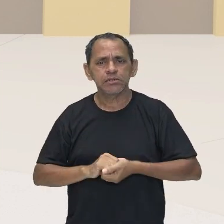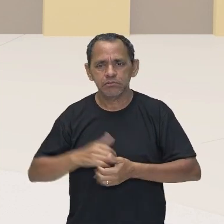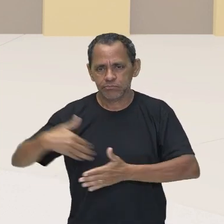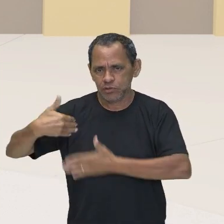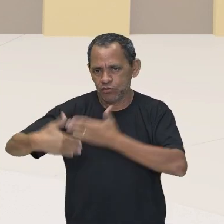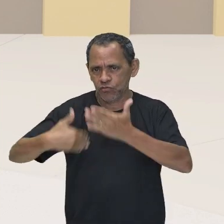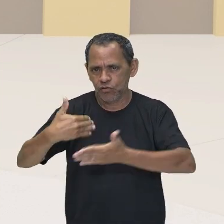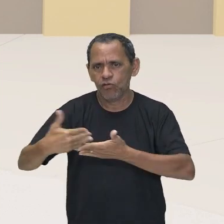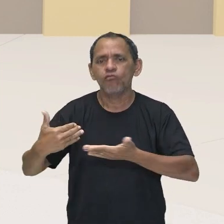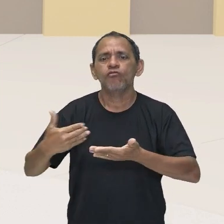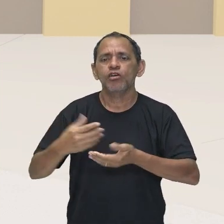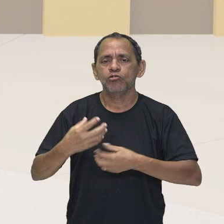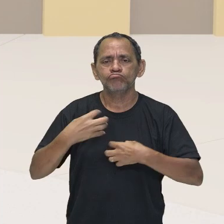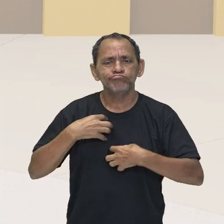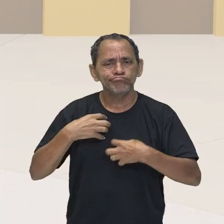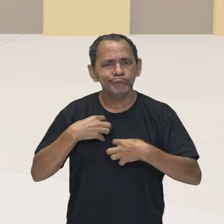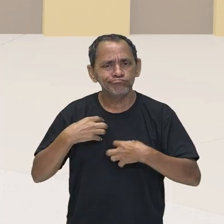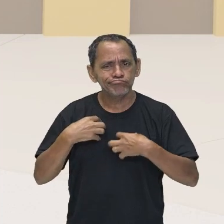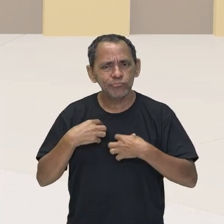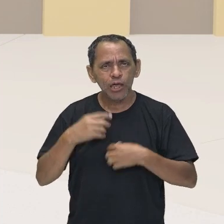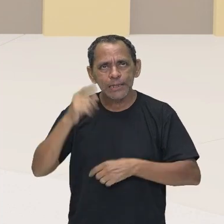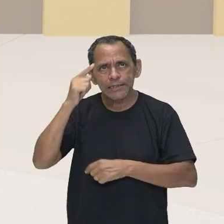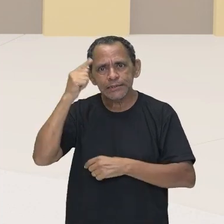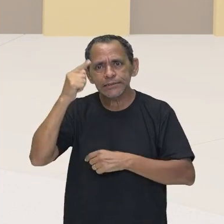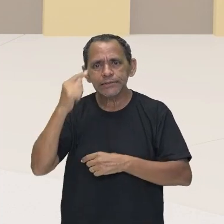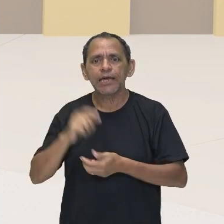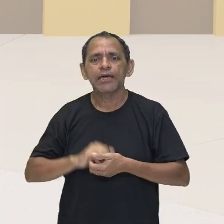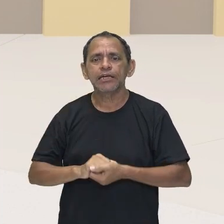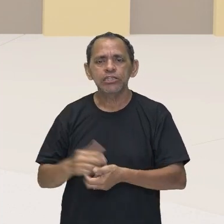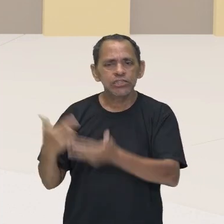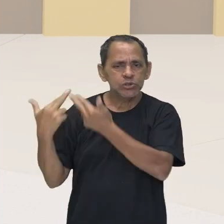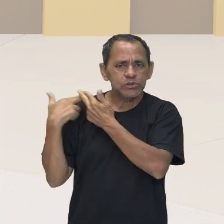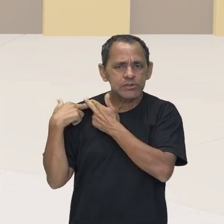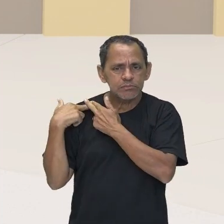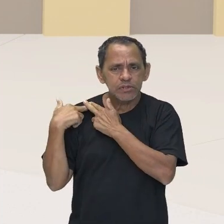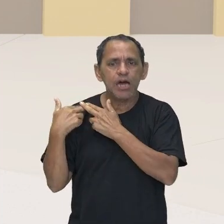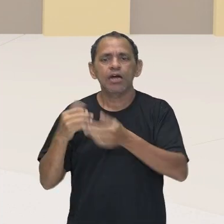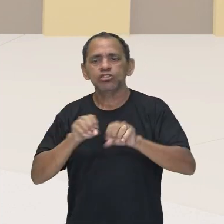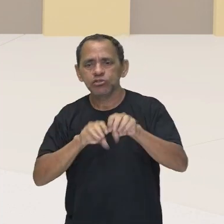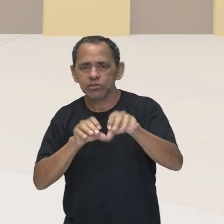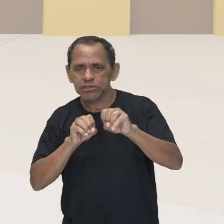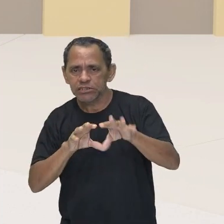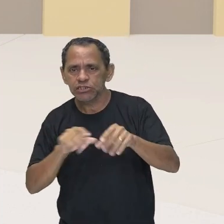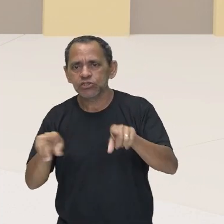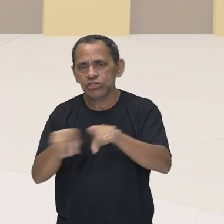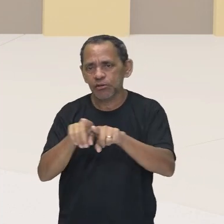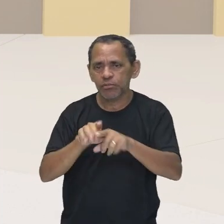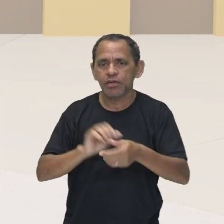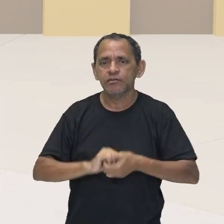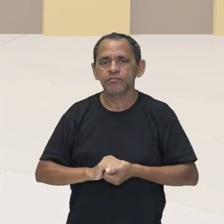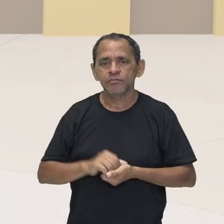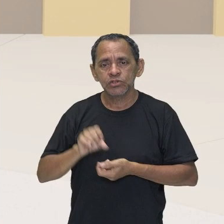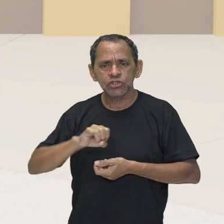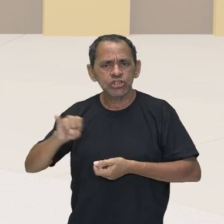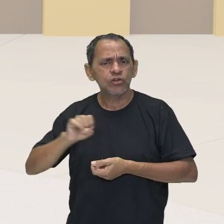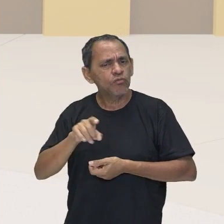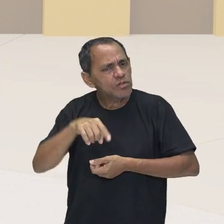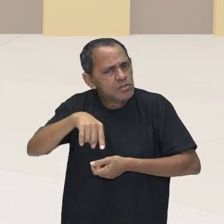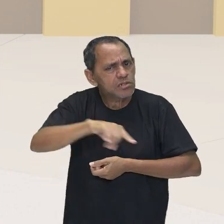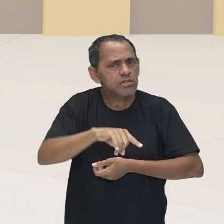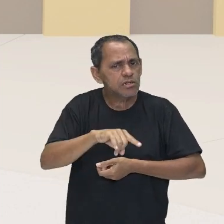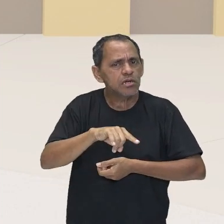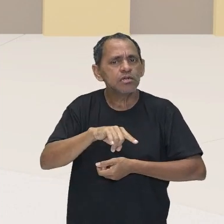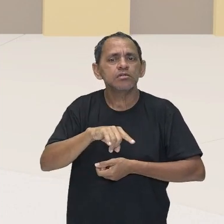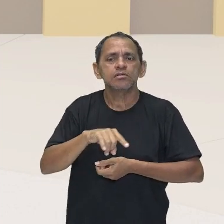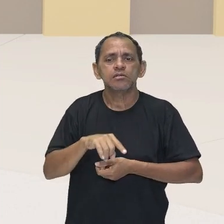educação. Mesmo com qualquer defeito que você acha que possa existir, a educação ela é primordial para o